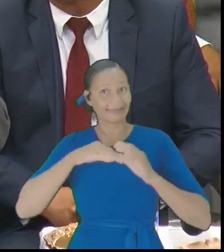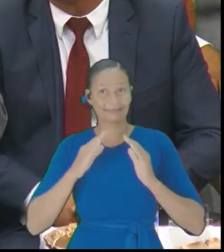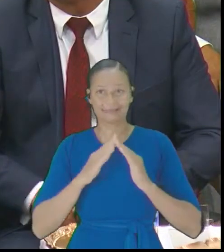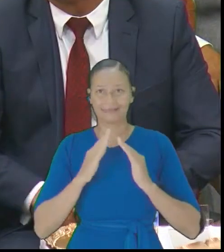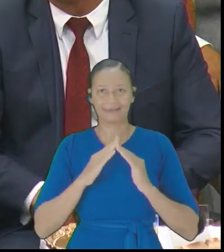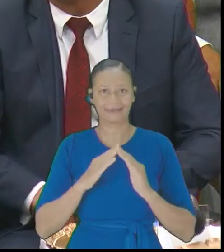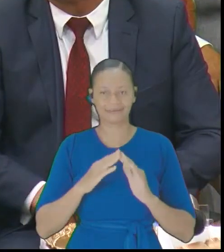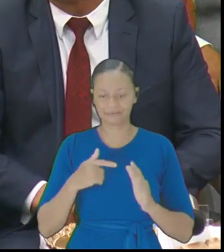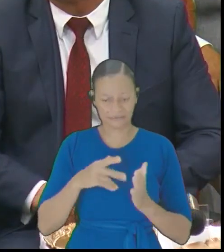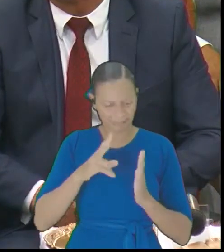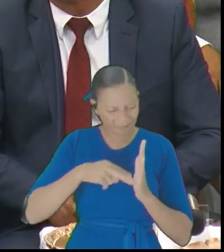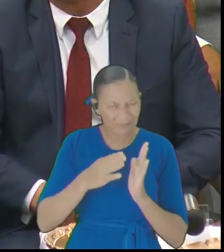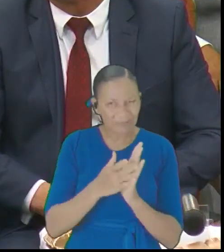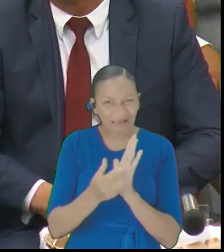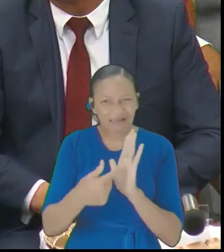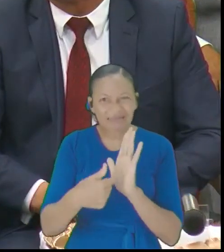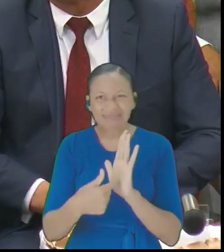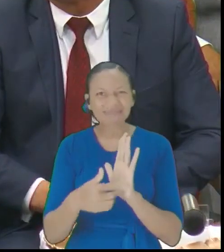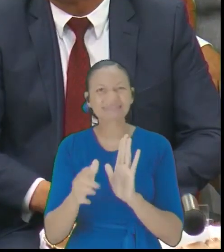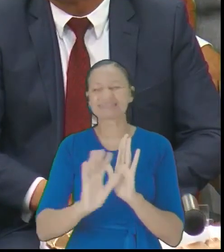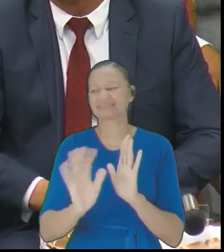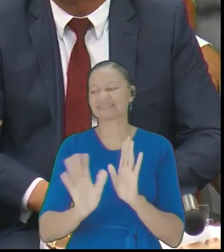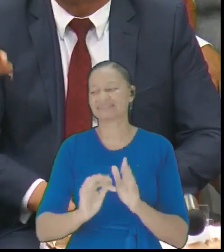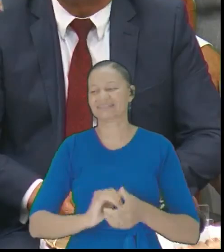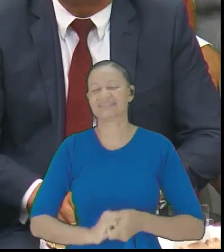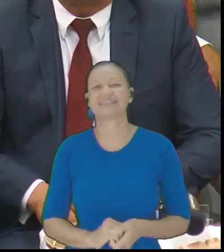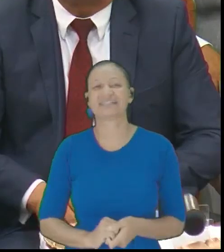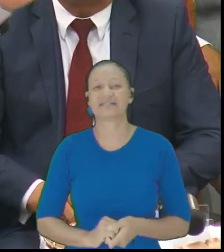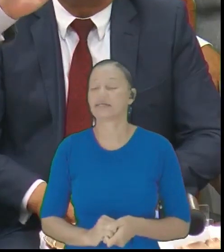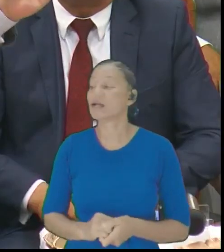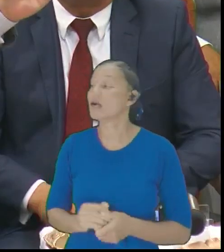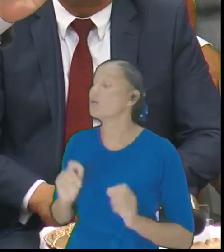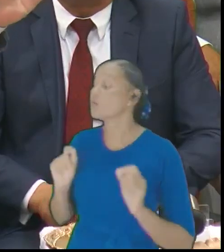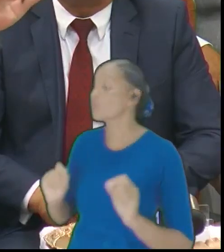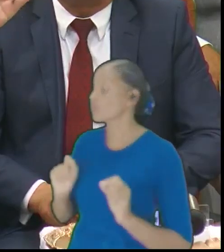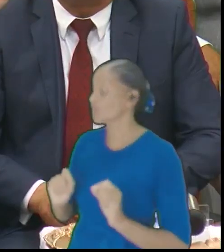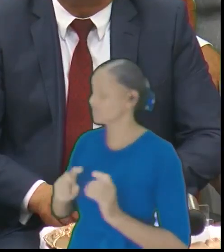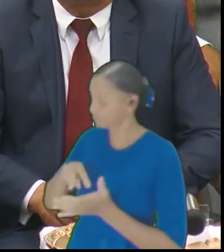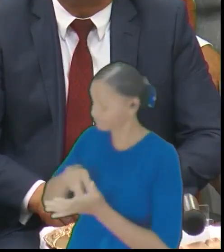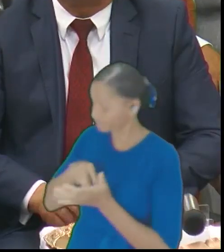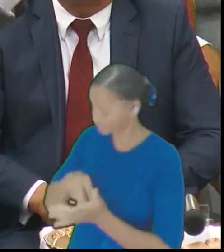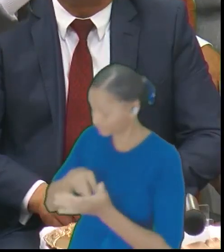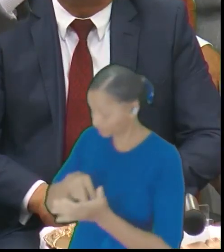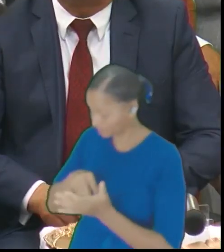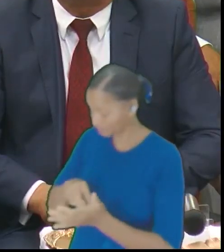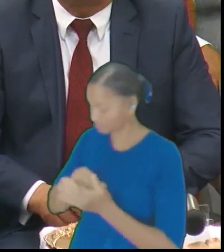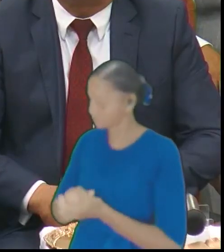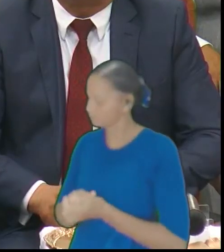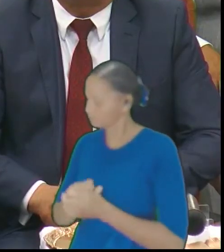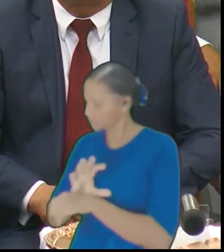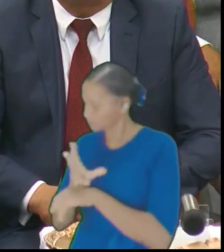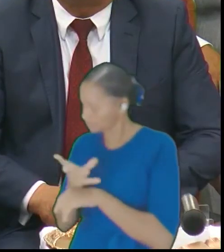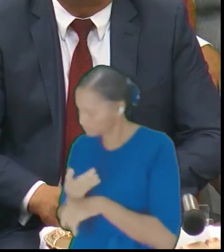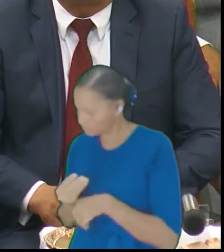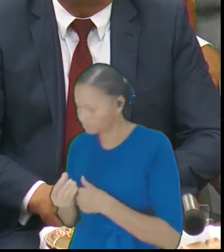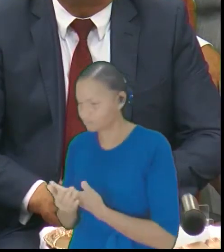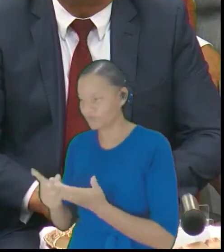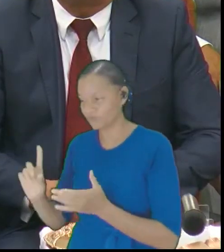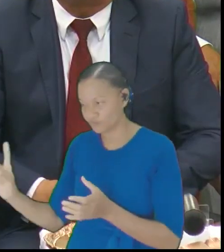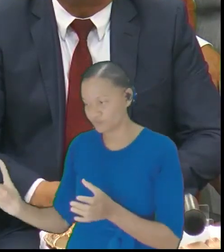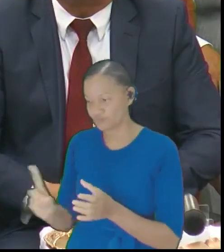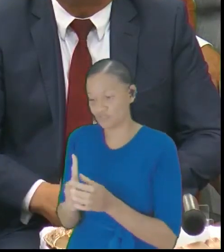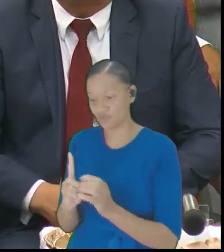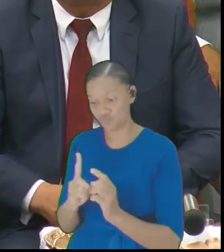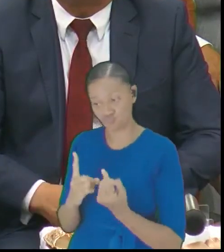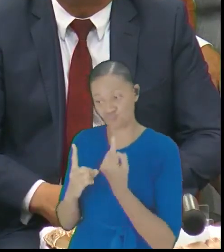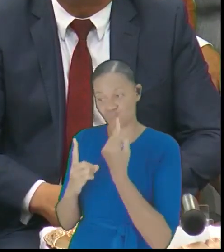li assim na minha Bíblia. Eu li que ele disse a Pedro: eu edifico a igreja, estabeleço você como um dos. E